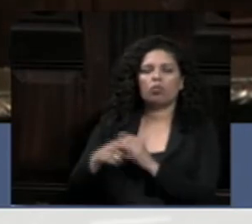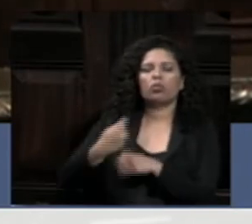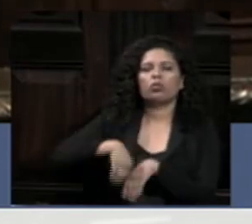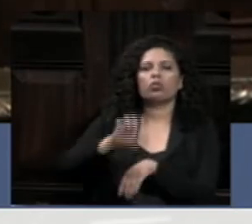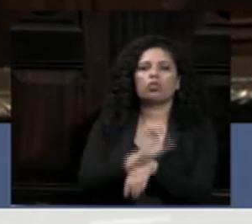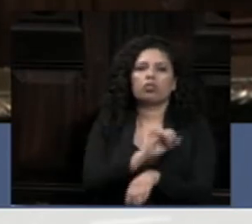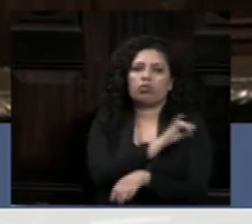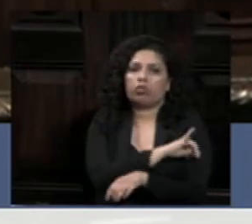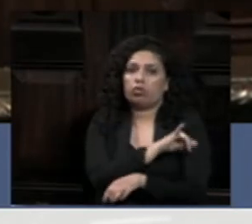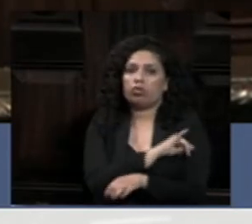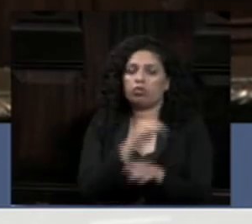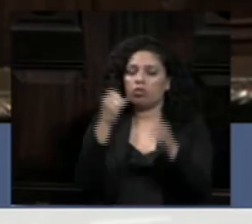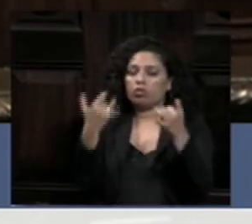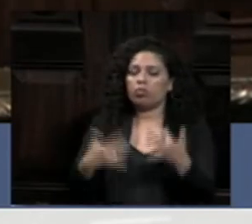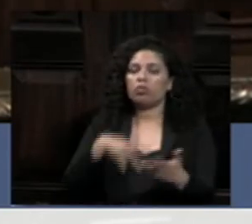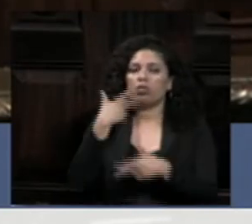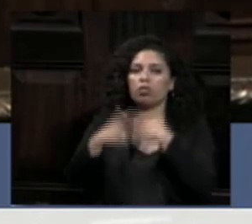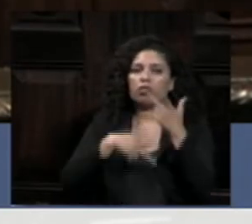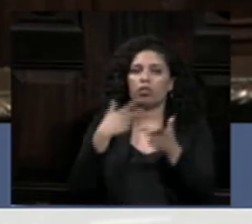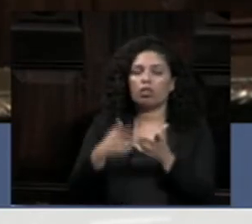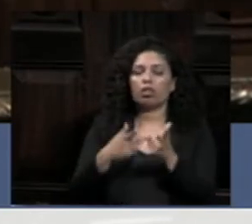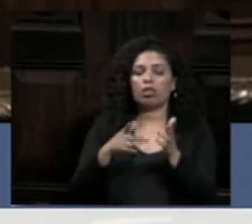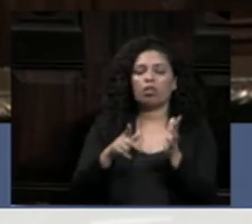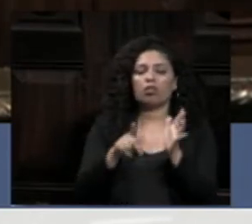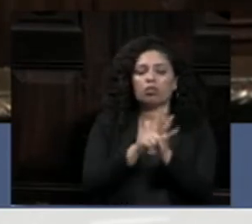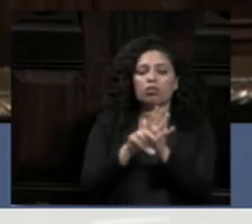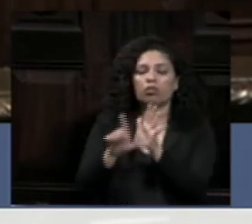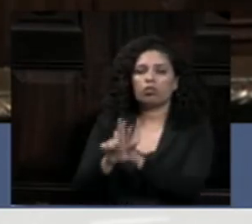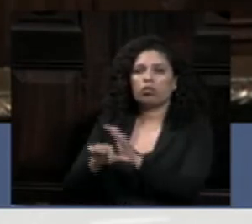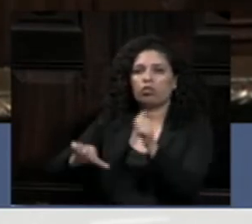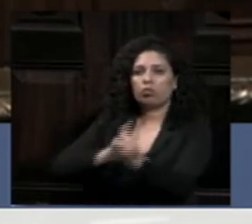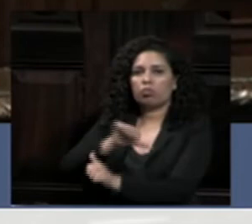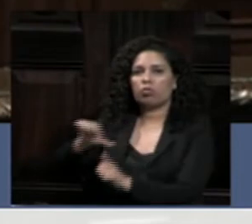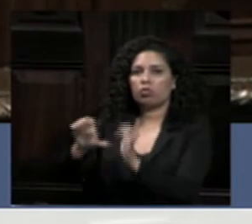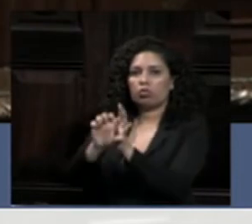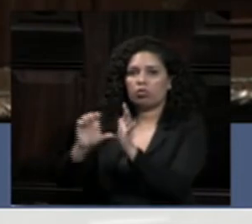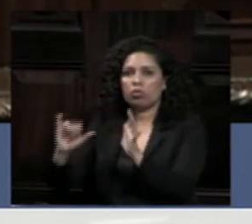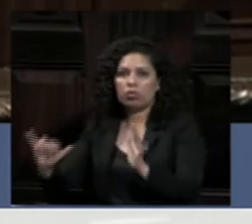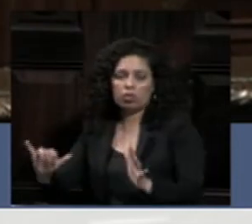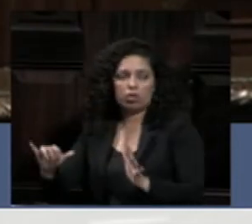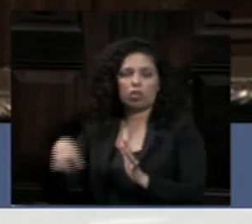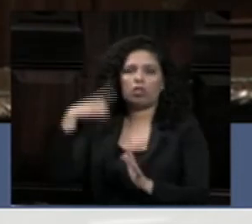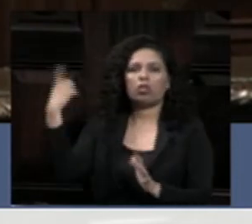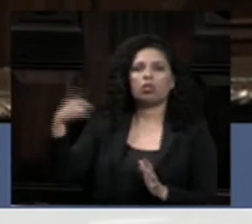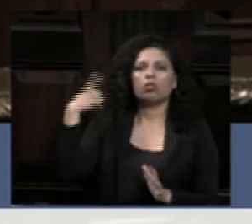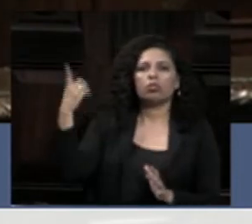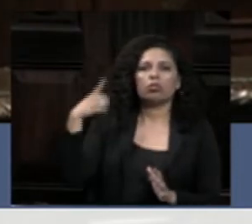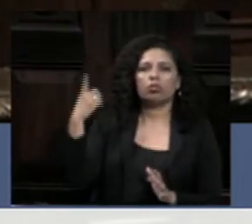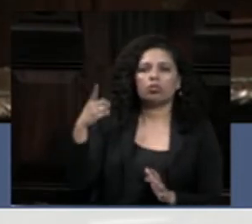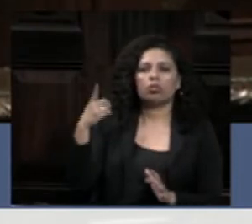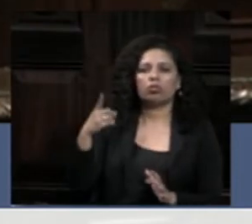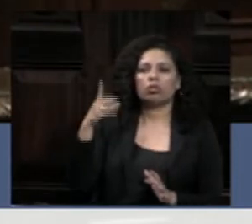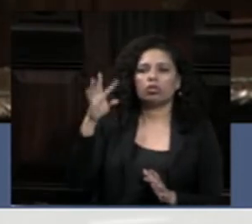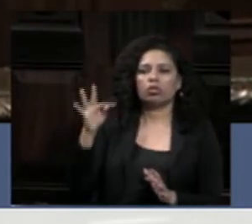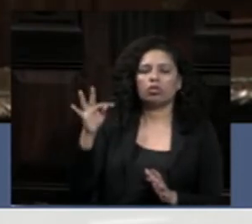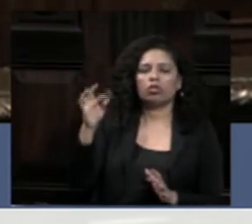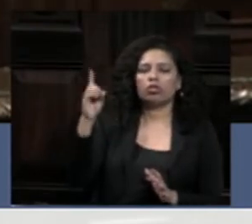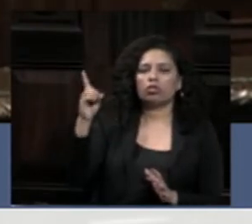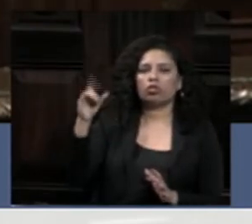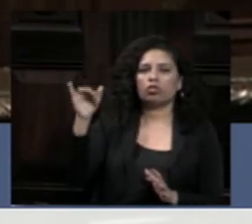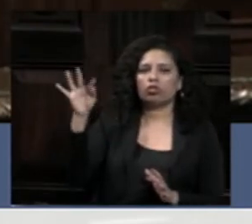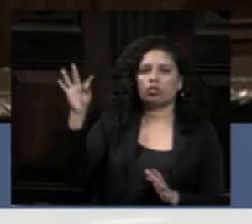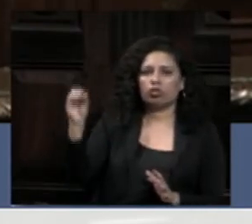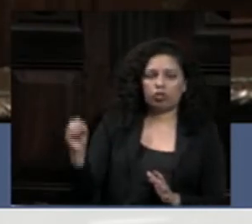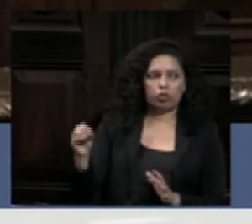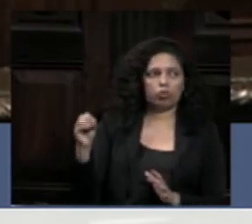projeto de lei que virou lei, de autoria do deputado Dica,